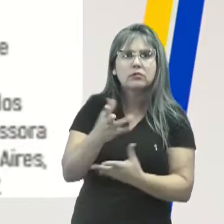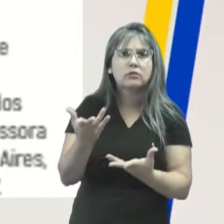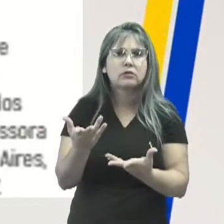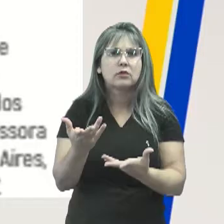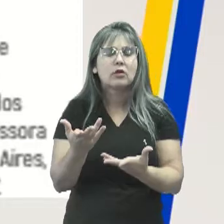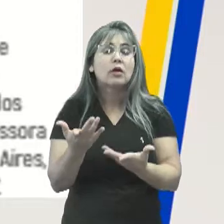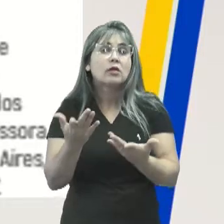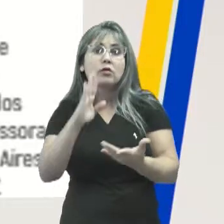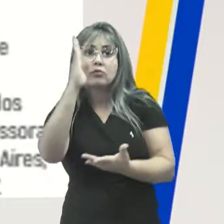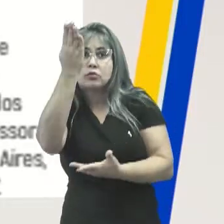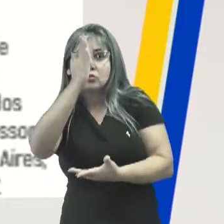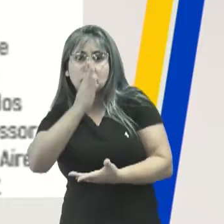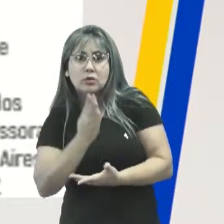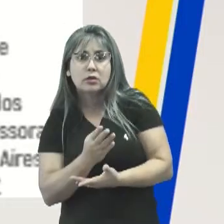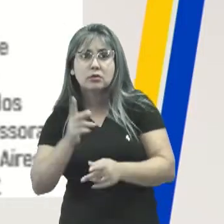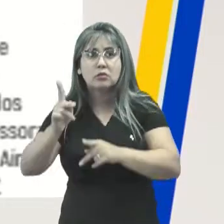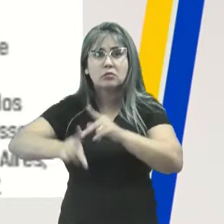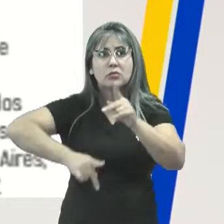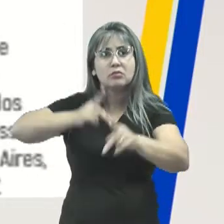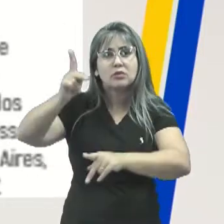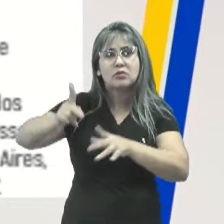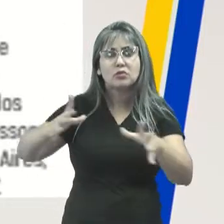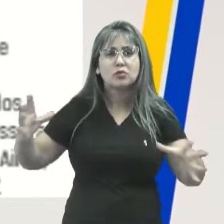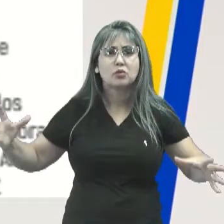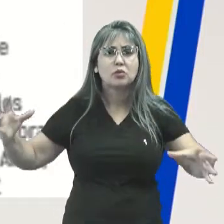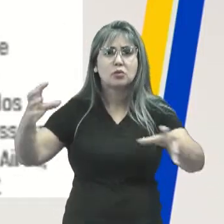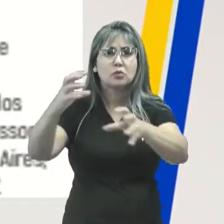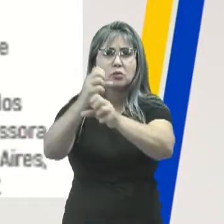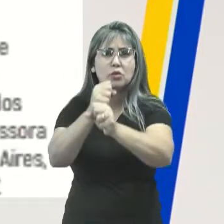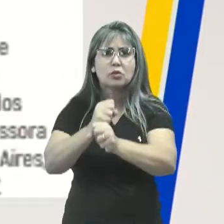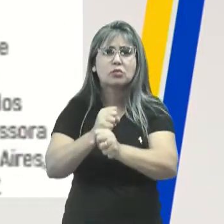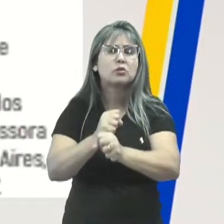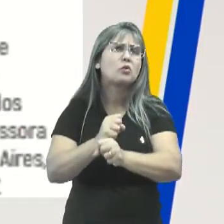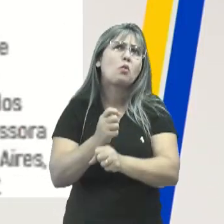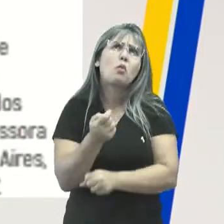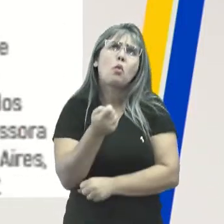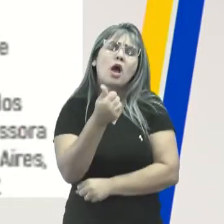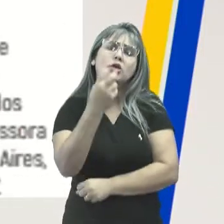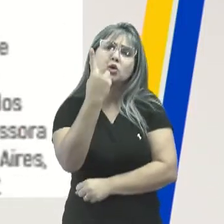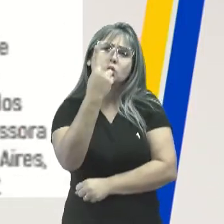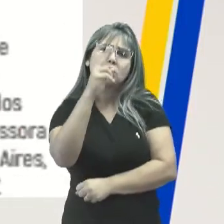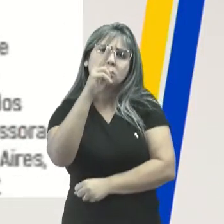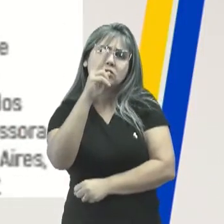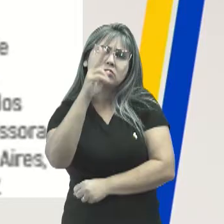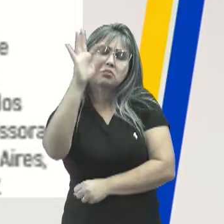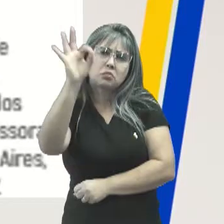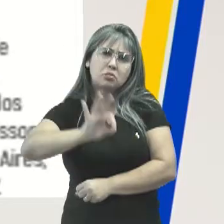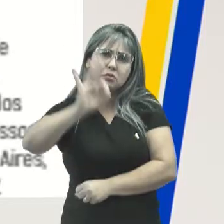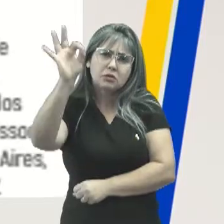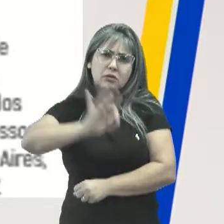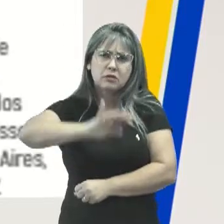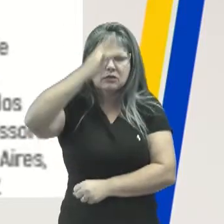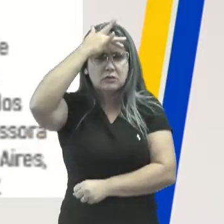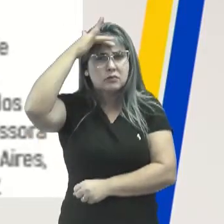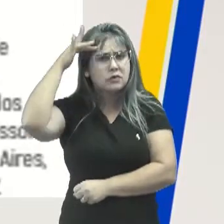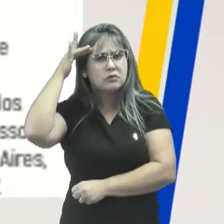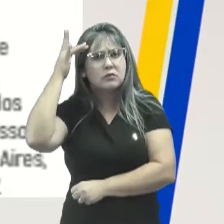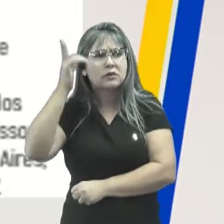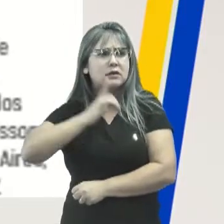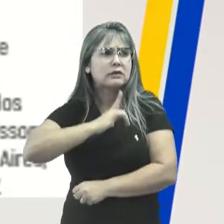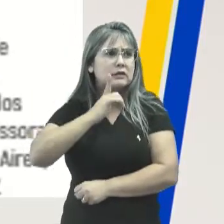no Brasil, 1,3%, quer dizer, quase 2% de pessoas, né, possui ali um certo grau